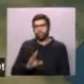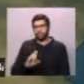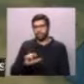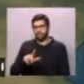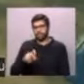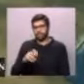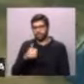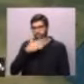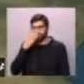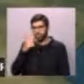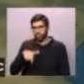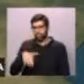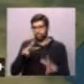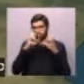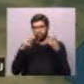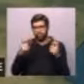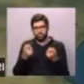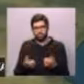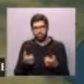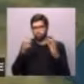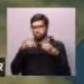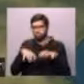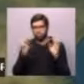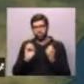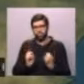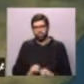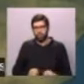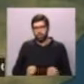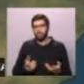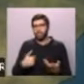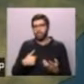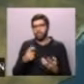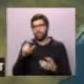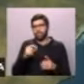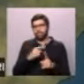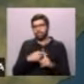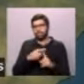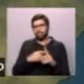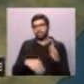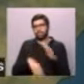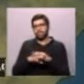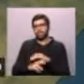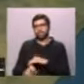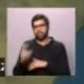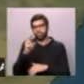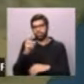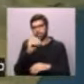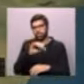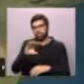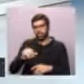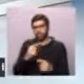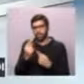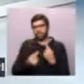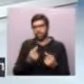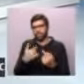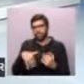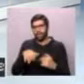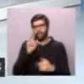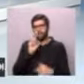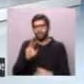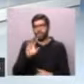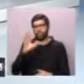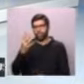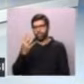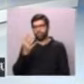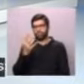dia com pouca nubosidade, sem precipitação e a subida da máxima em alguns locais. Mas vamos ver então o que é que está a condicionar o estado do tempo